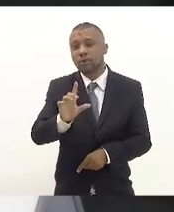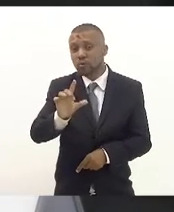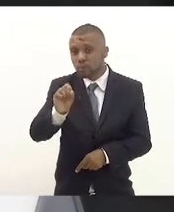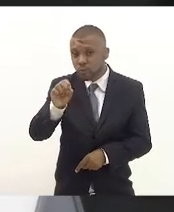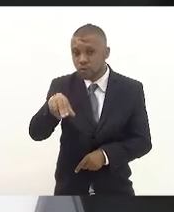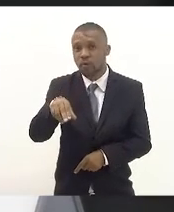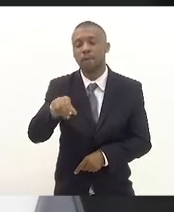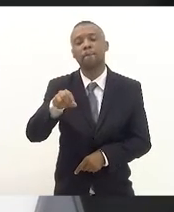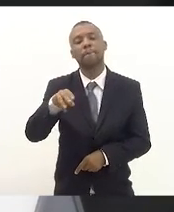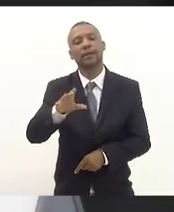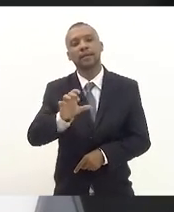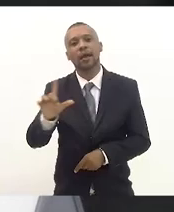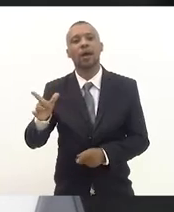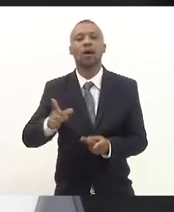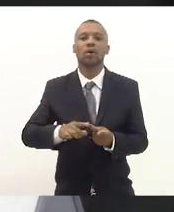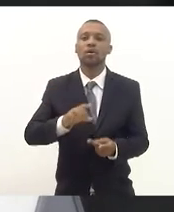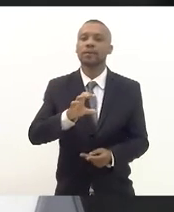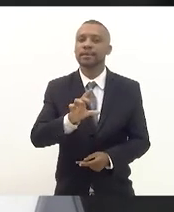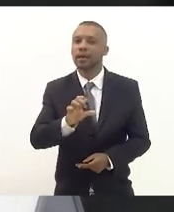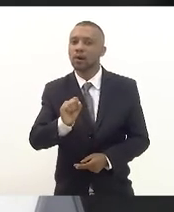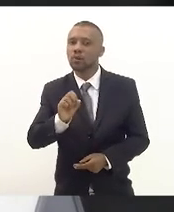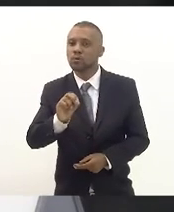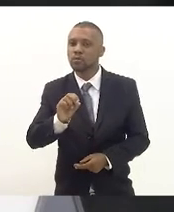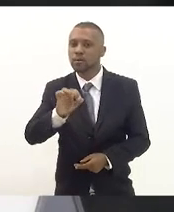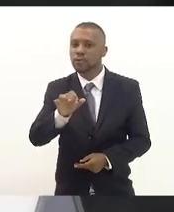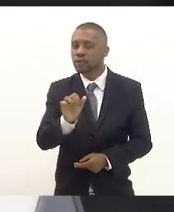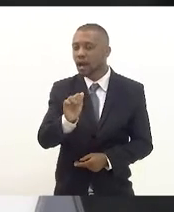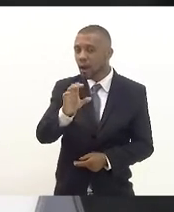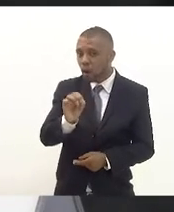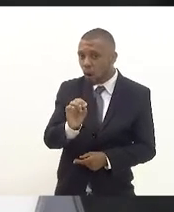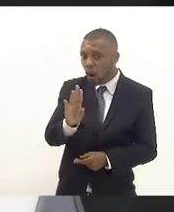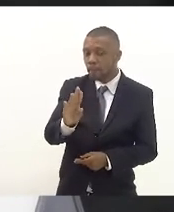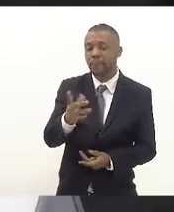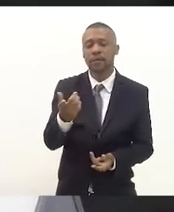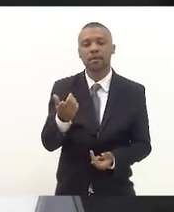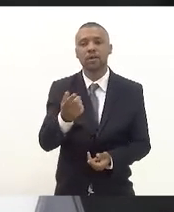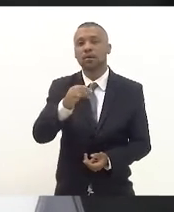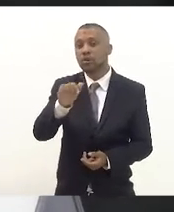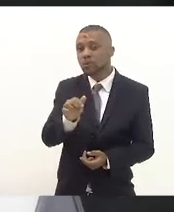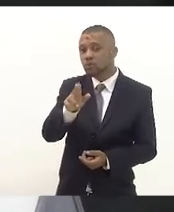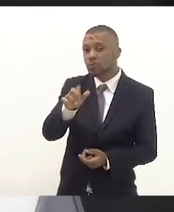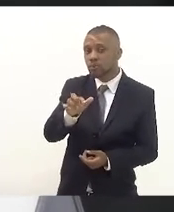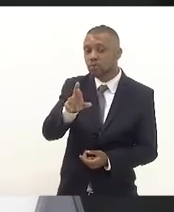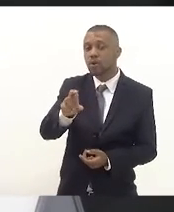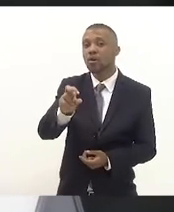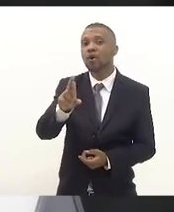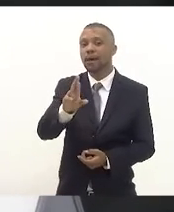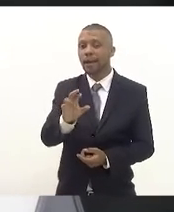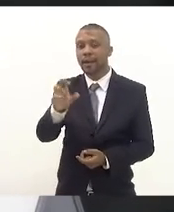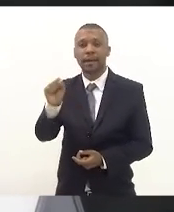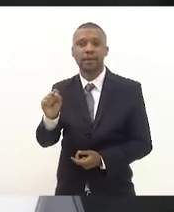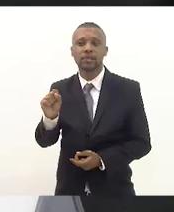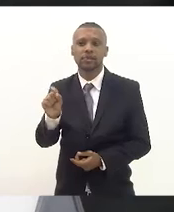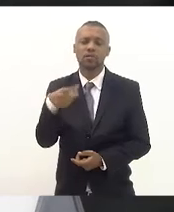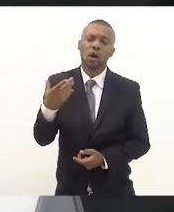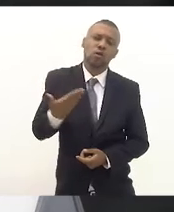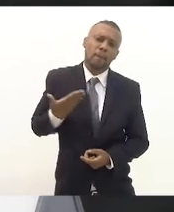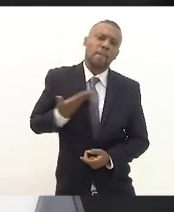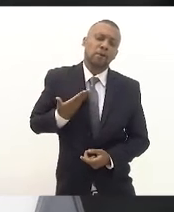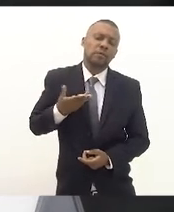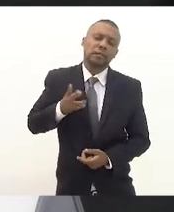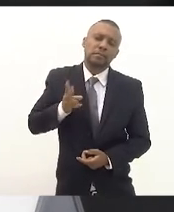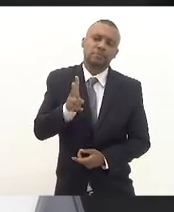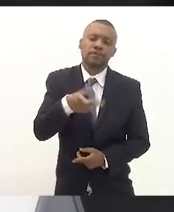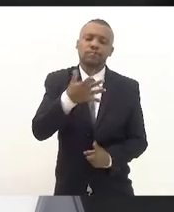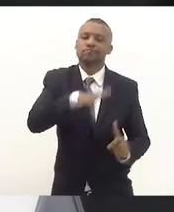Junior Reis e o nosso amigo e o rosenverg Reis pela pela bela homenagem feita pelo pelo para